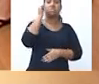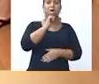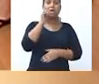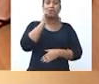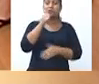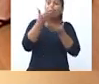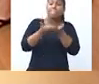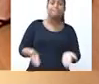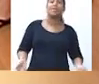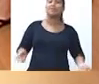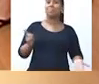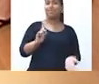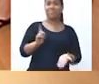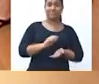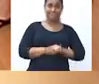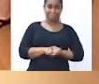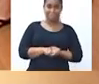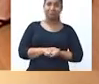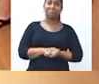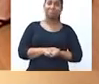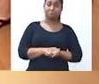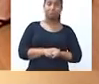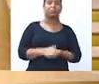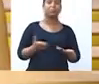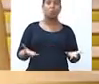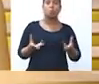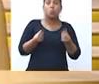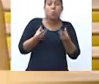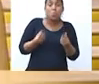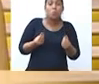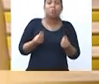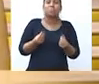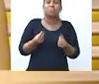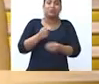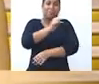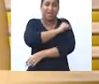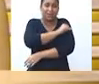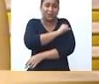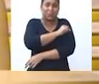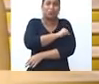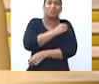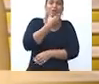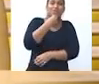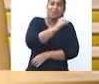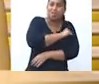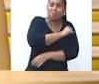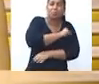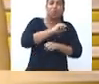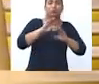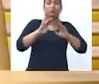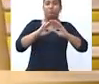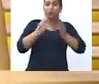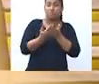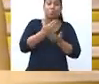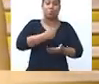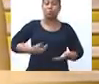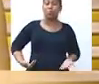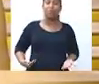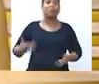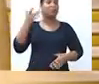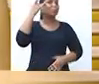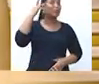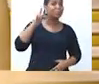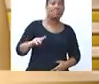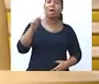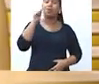podem perder. Uma porta de entrada. Exatamente. Né? Muitos alunas e alunos da escola pública não sabem